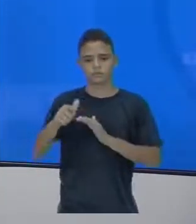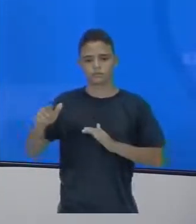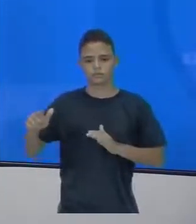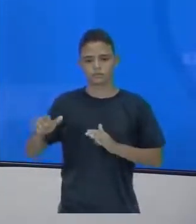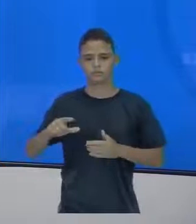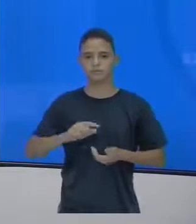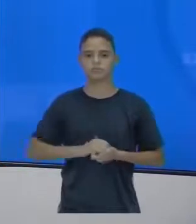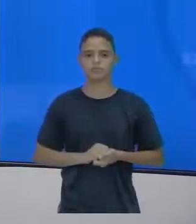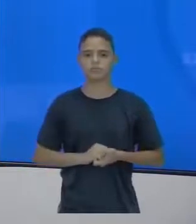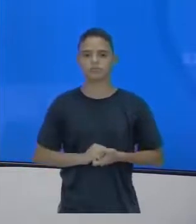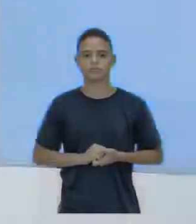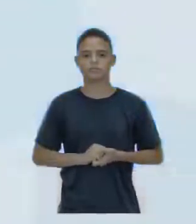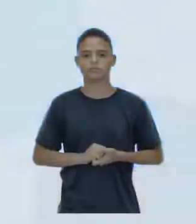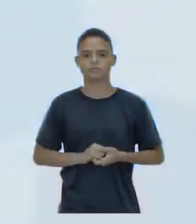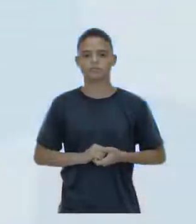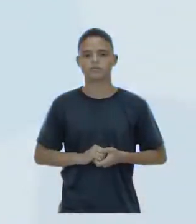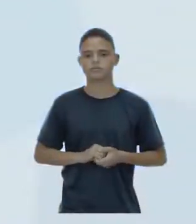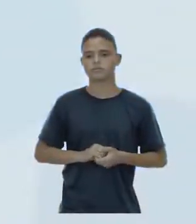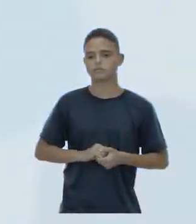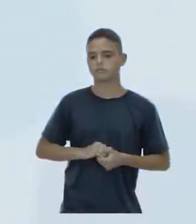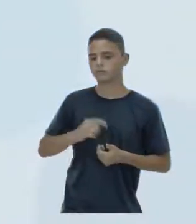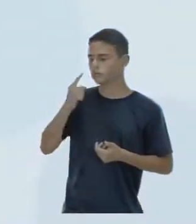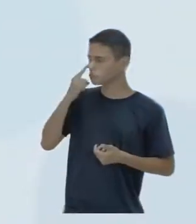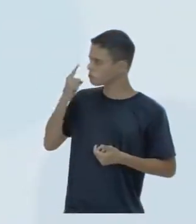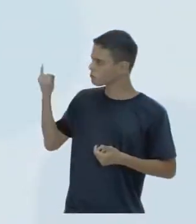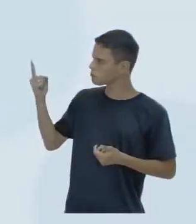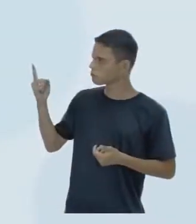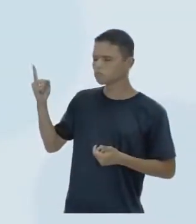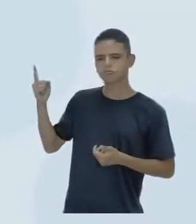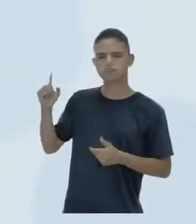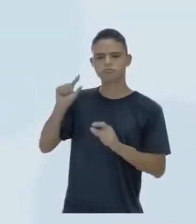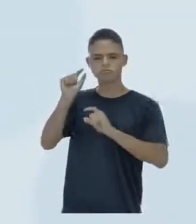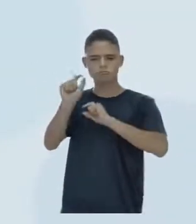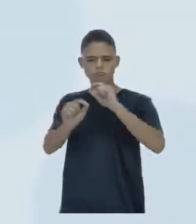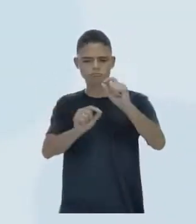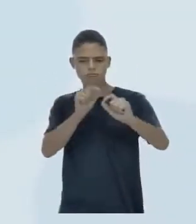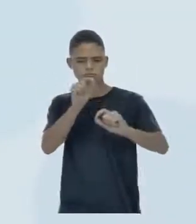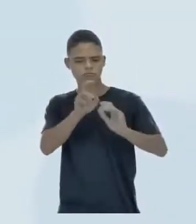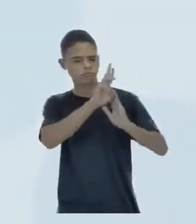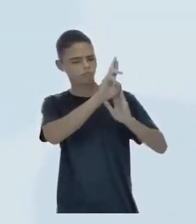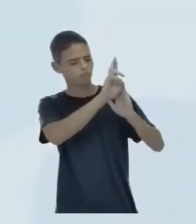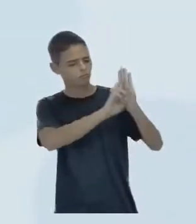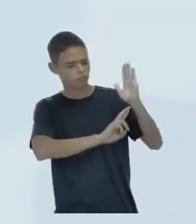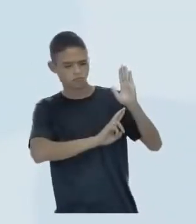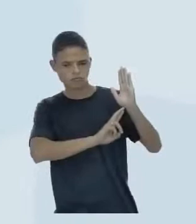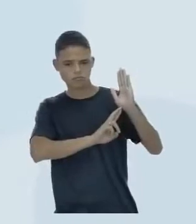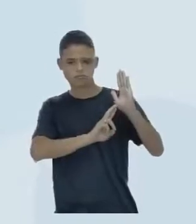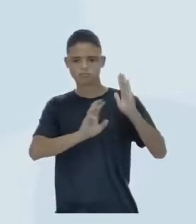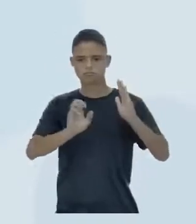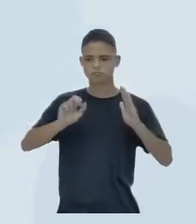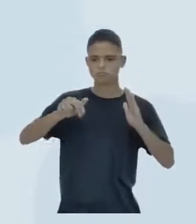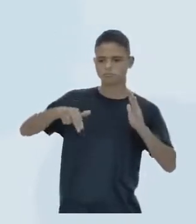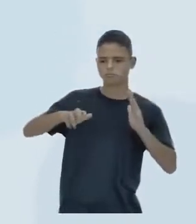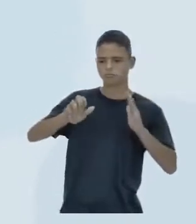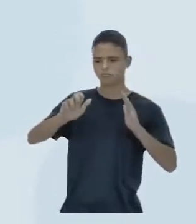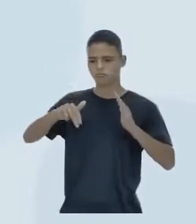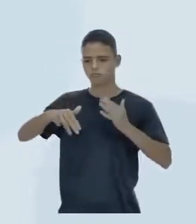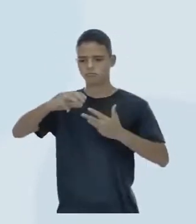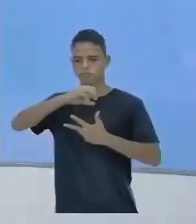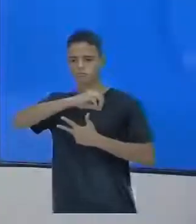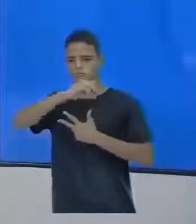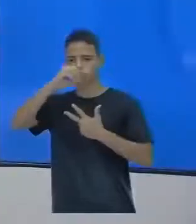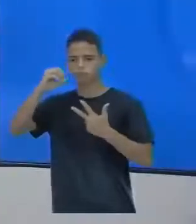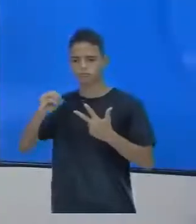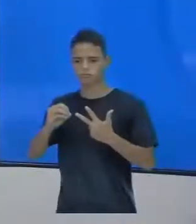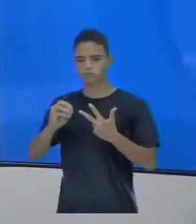mas não tão óbvia, está na tela. O que é a redação do Enem? Olha só, o que é a redação do Enem? E